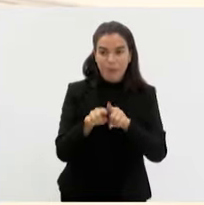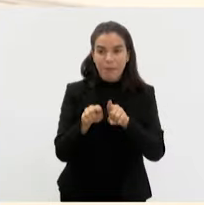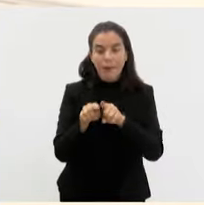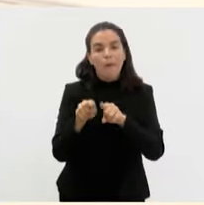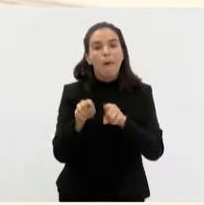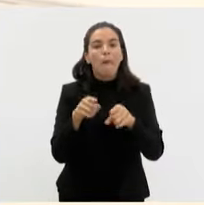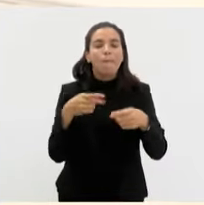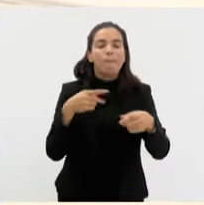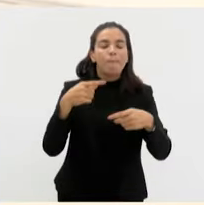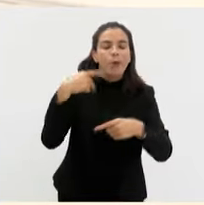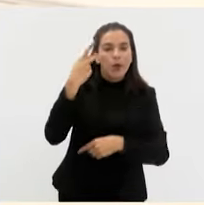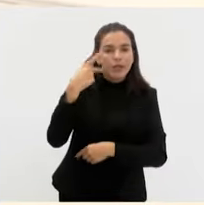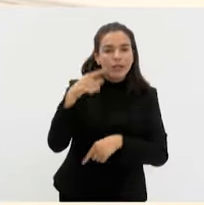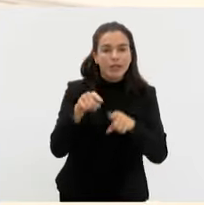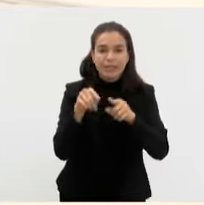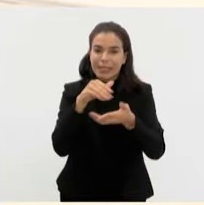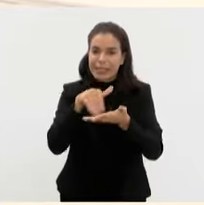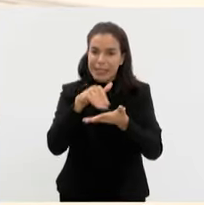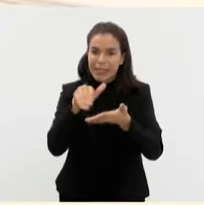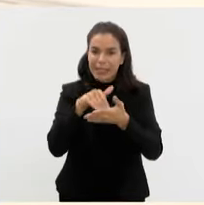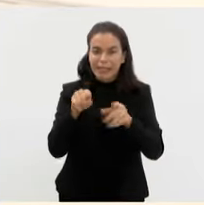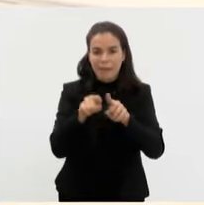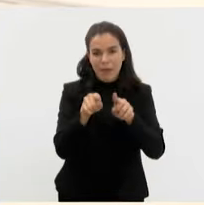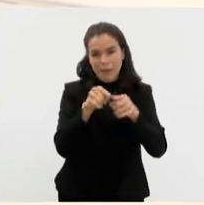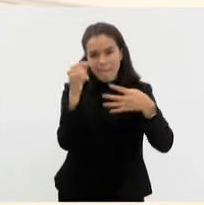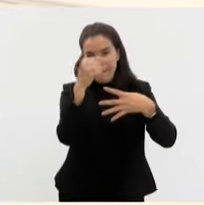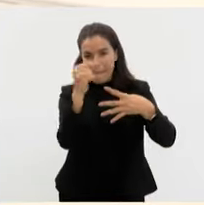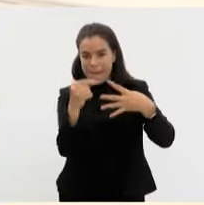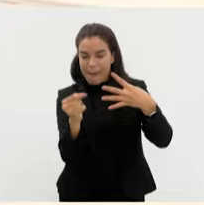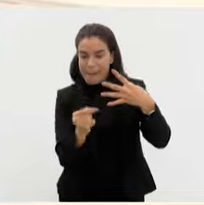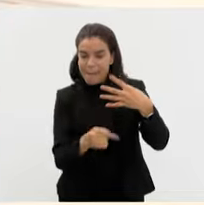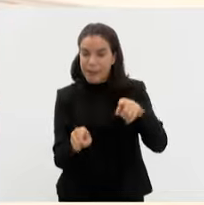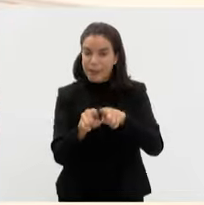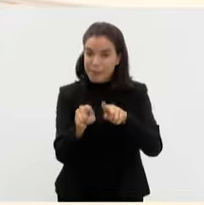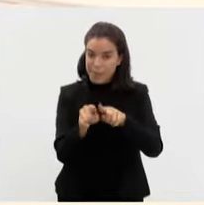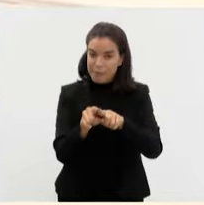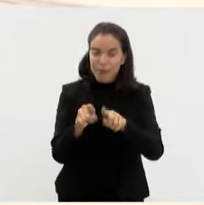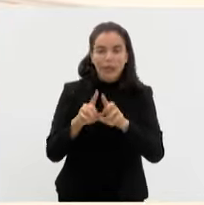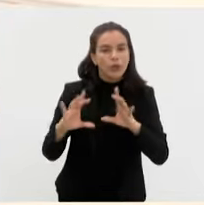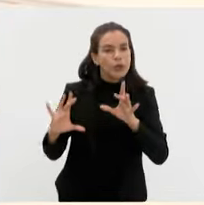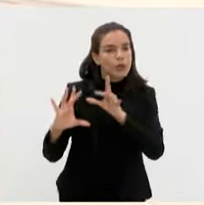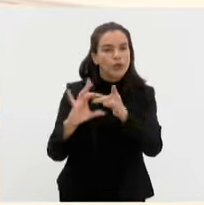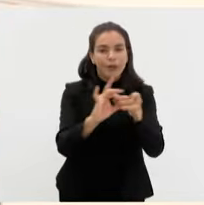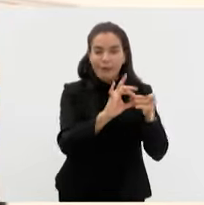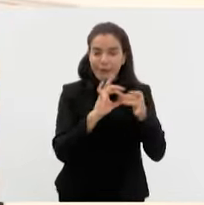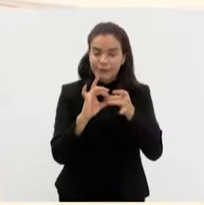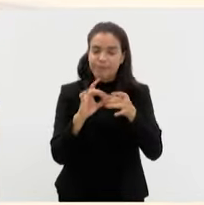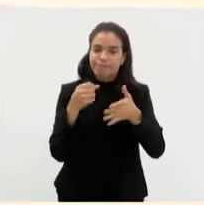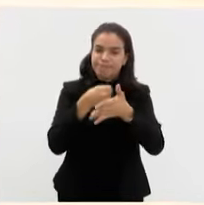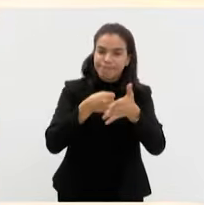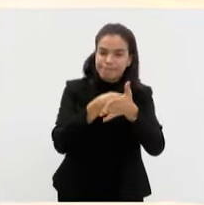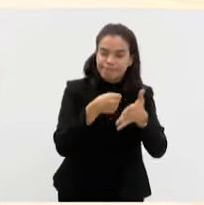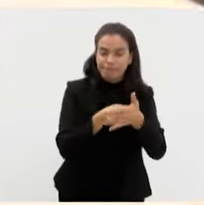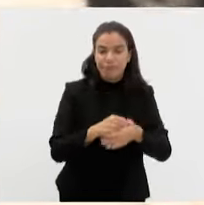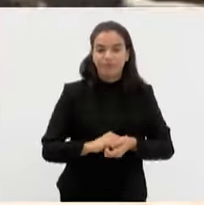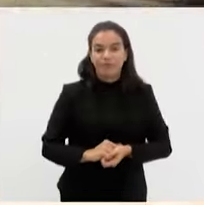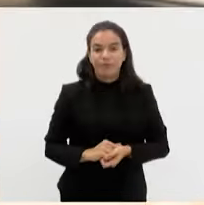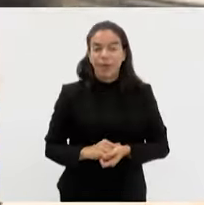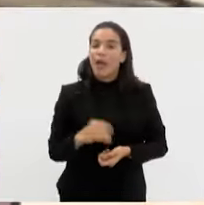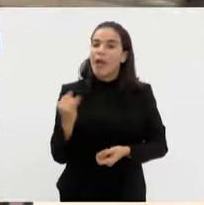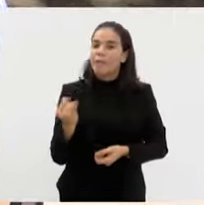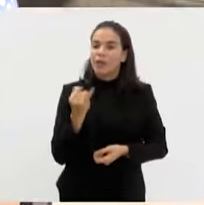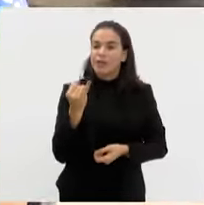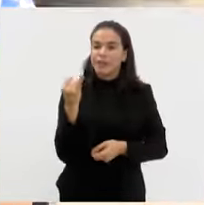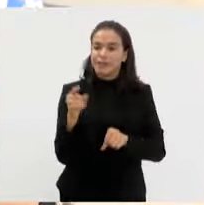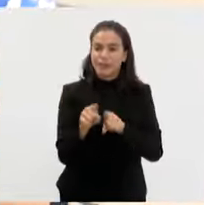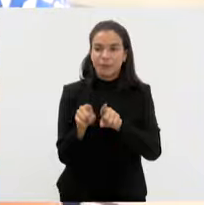transversais, com todas as secretarias e pastas de governo e também com toda a rede de enfrentamento à violência contra a mulher. A gente destaca aqui que sempre a